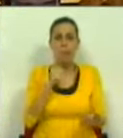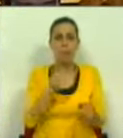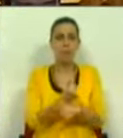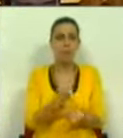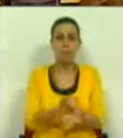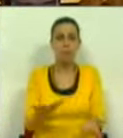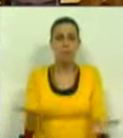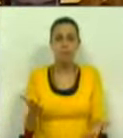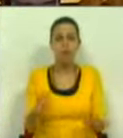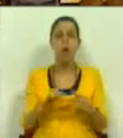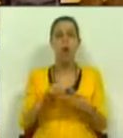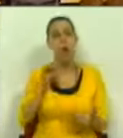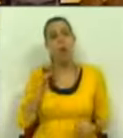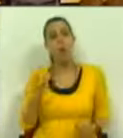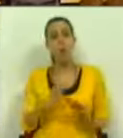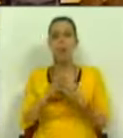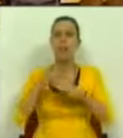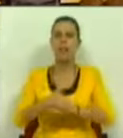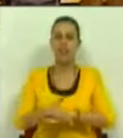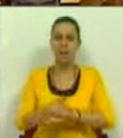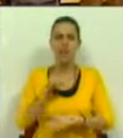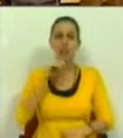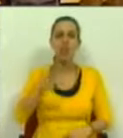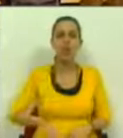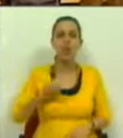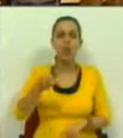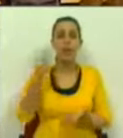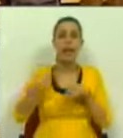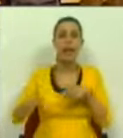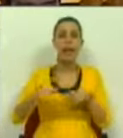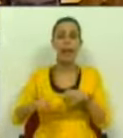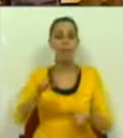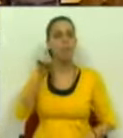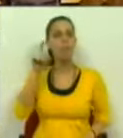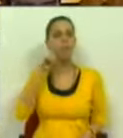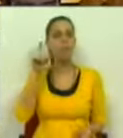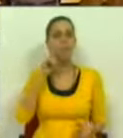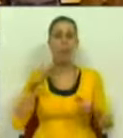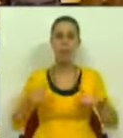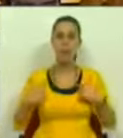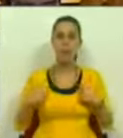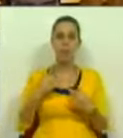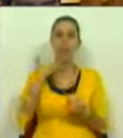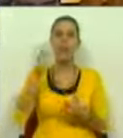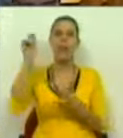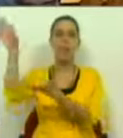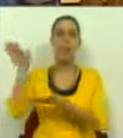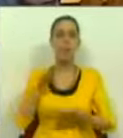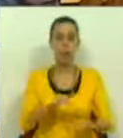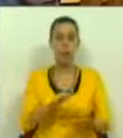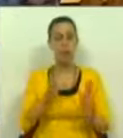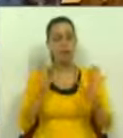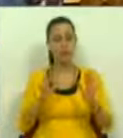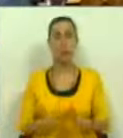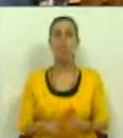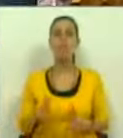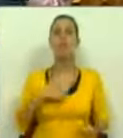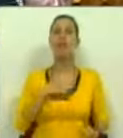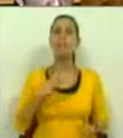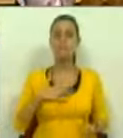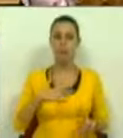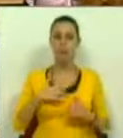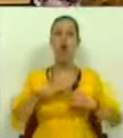para poder aceder a seguros de crédito, para poder assegurar as suas encomendas. Ou seja, são